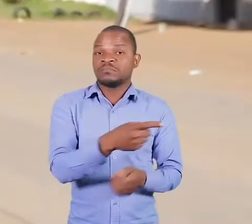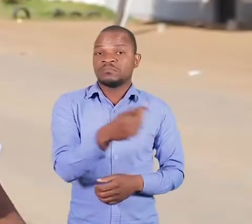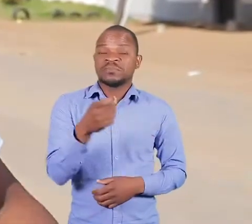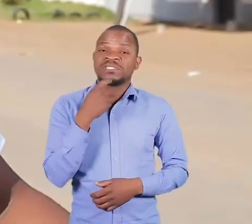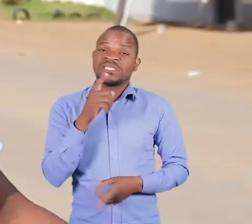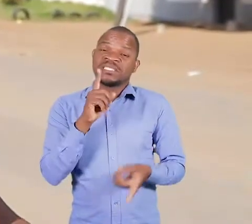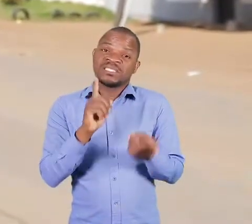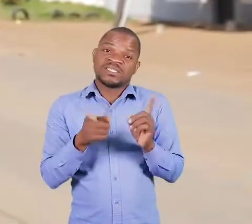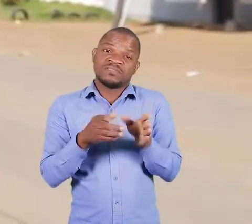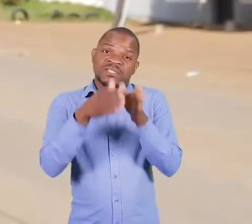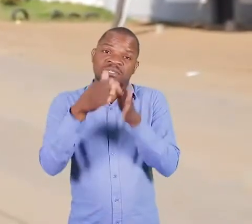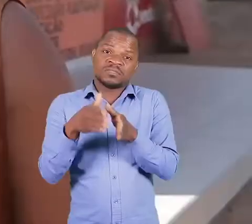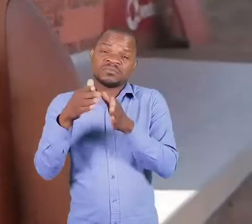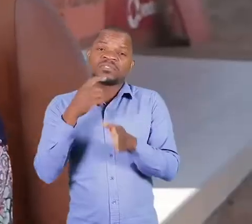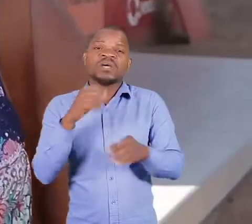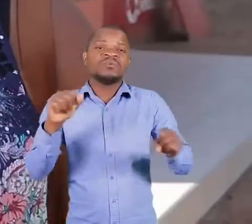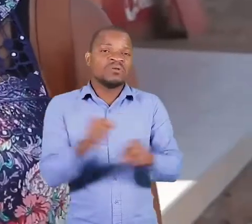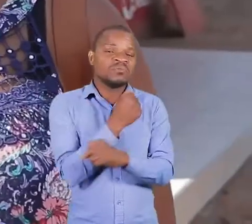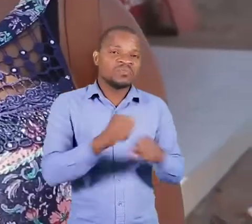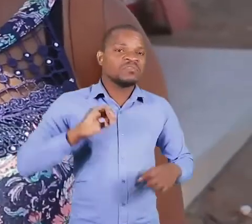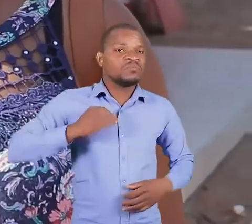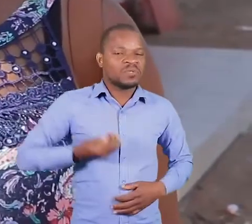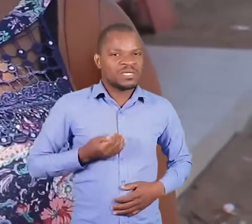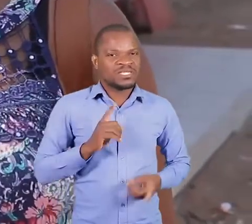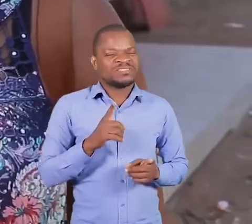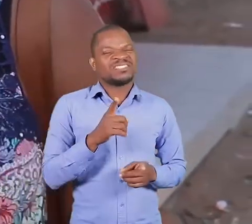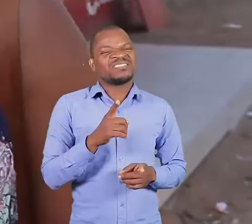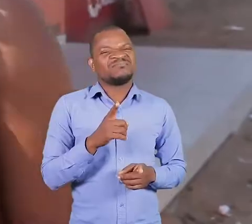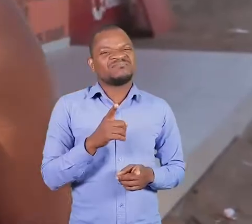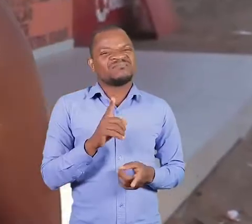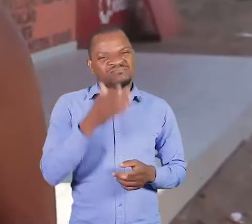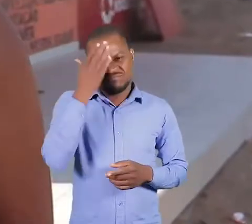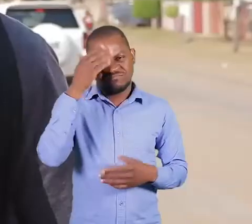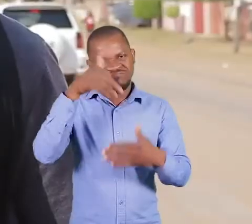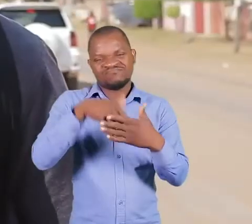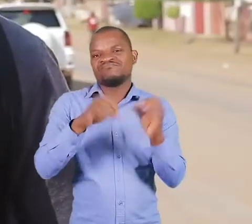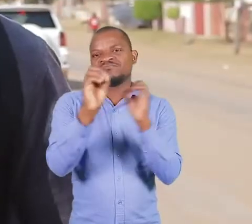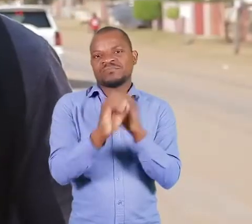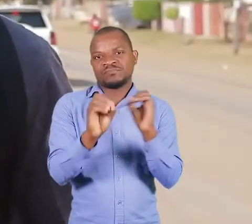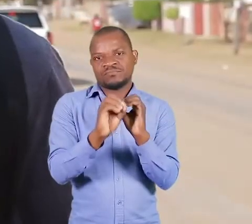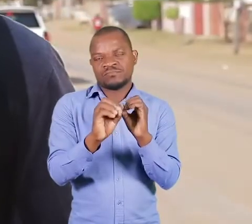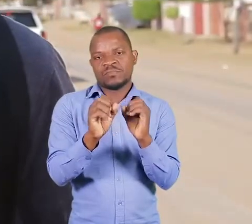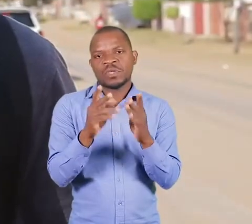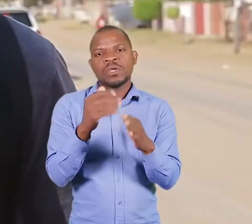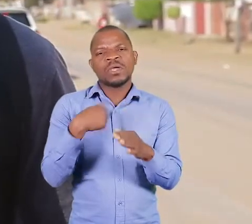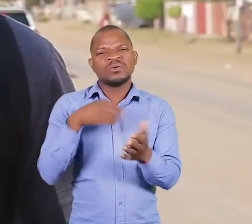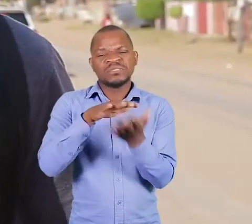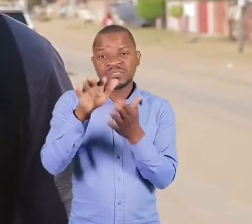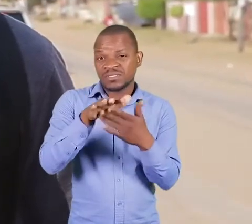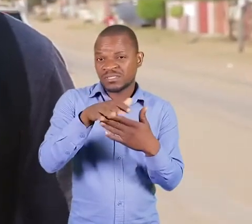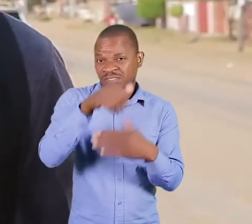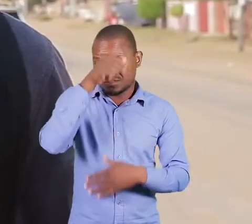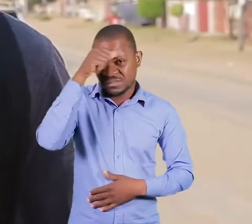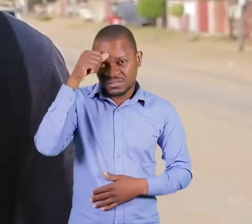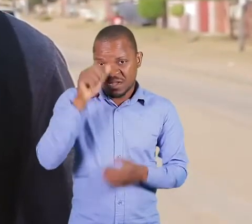ignorância das pessoas que proíbem. Na verdade, não faço ideia. Eu nunca ouvi. E não sei explicar, mas acredito que